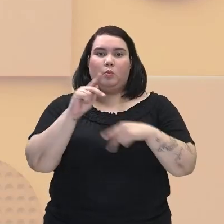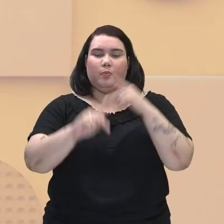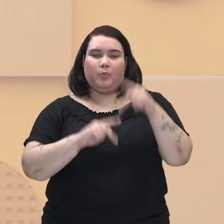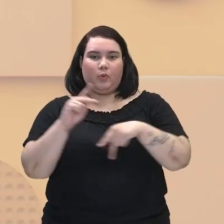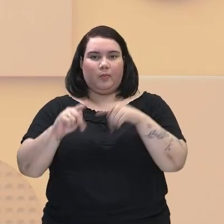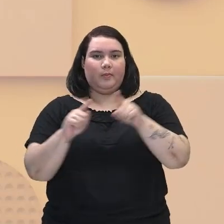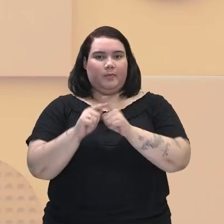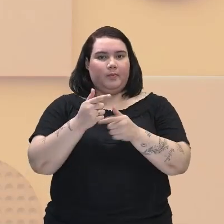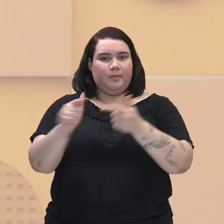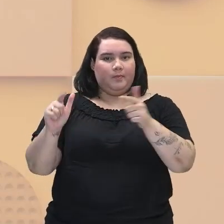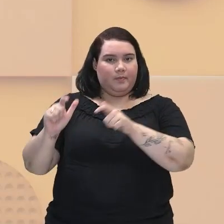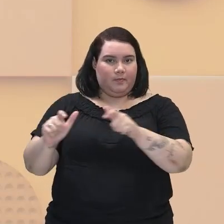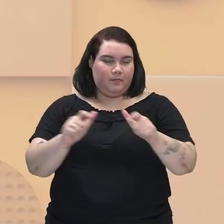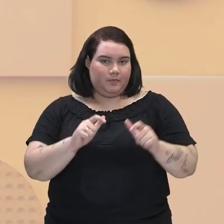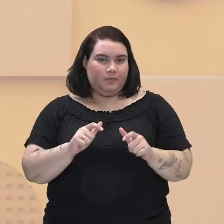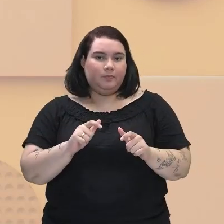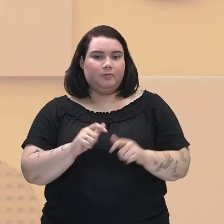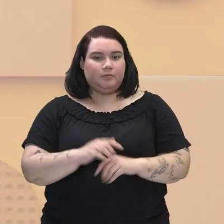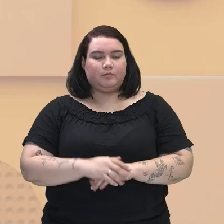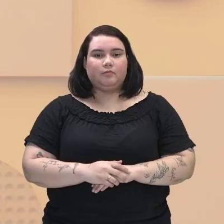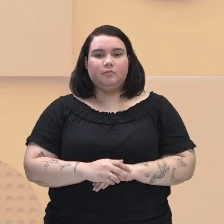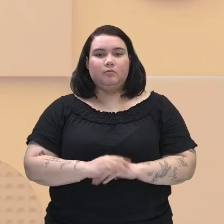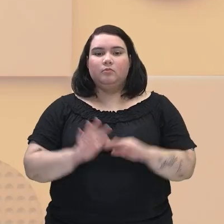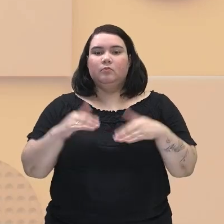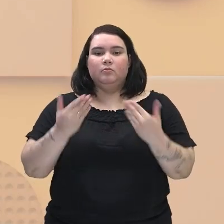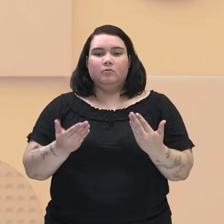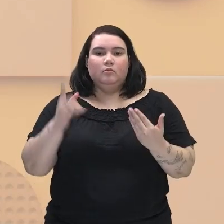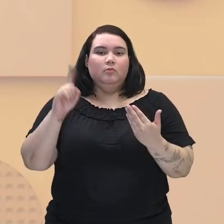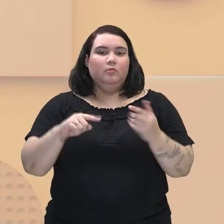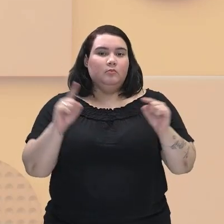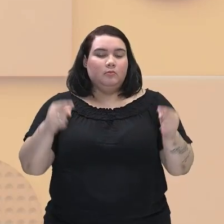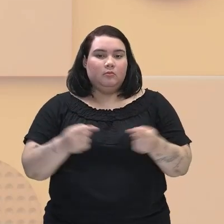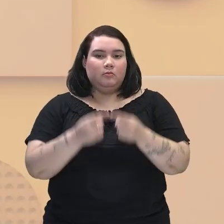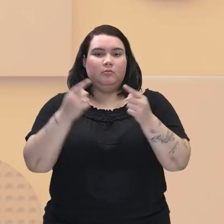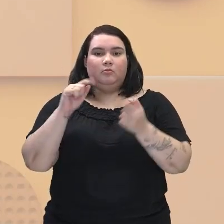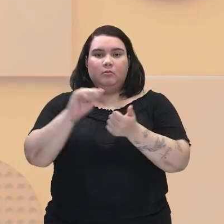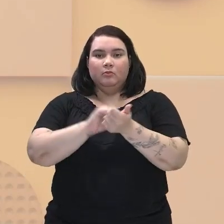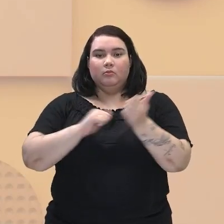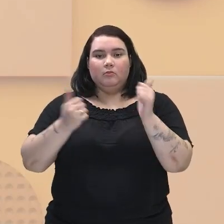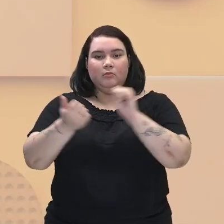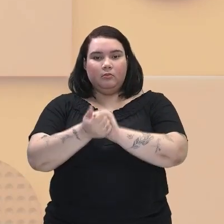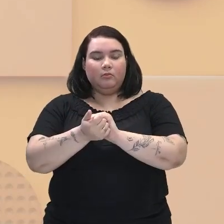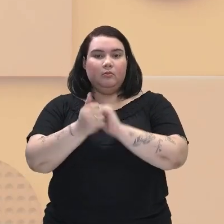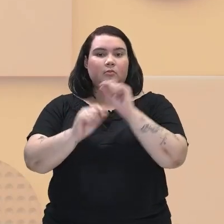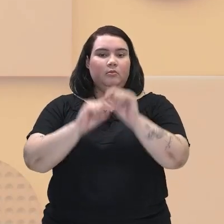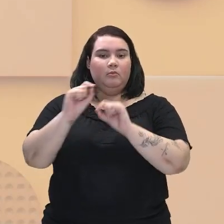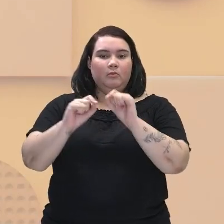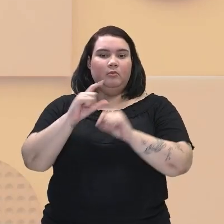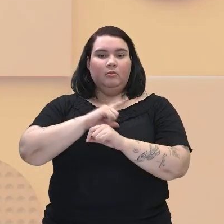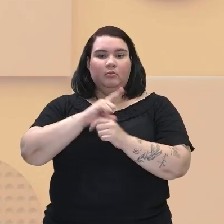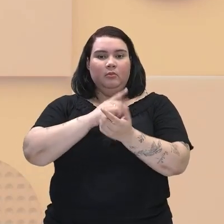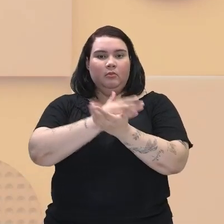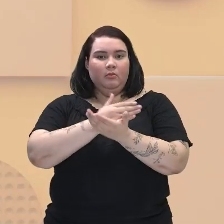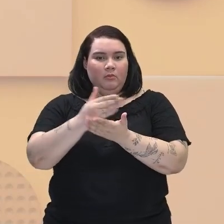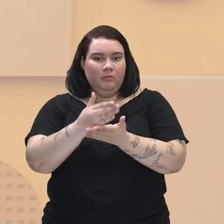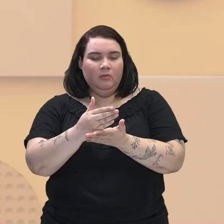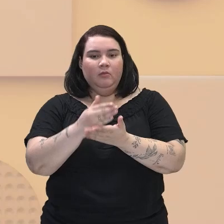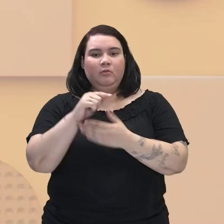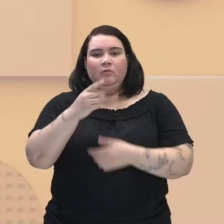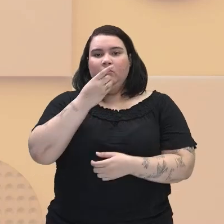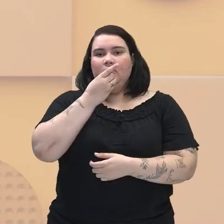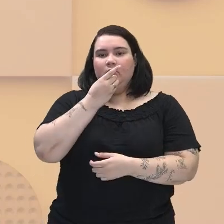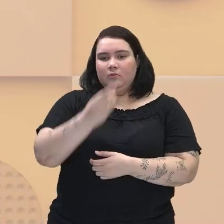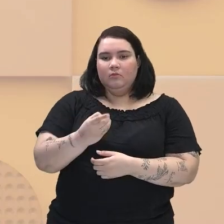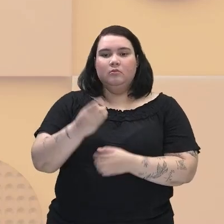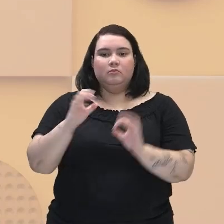outros territórios. E é justamente a partir dessa adaptação que se dará início nesse